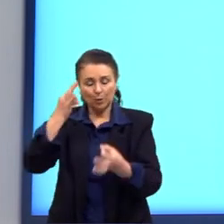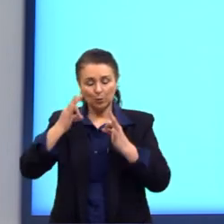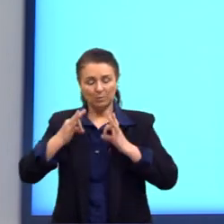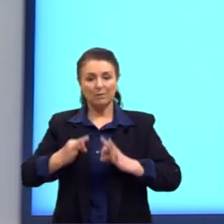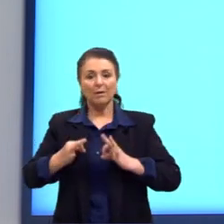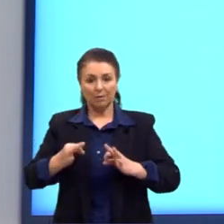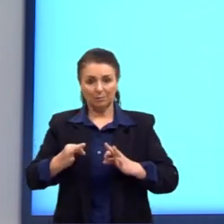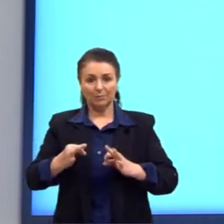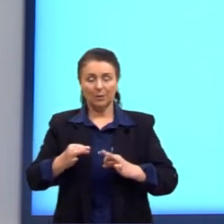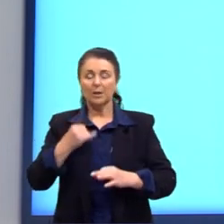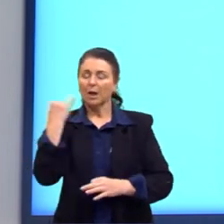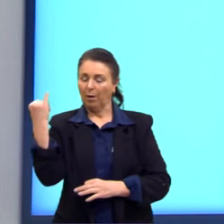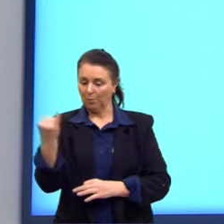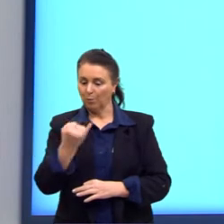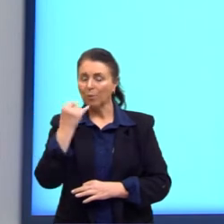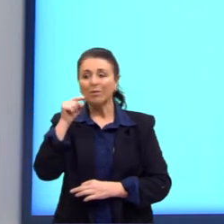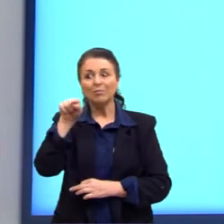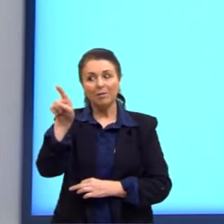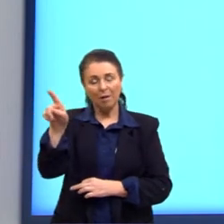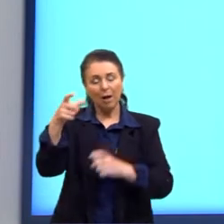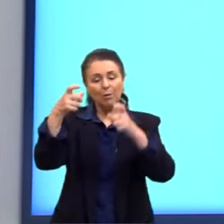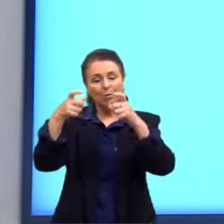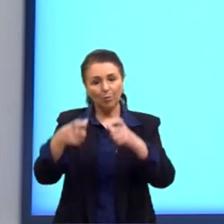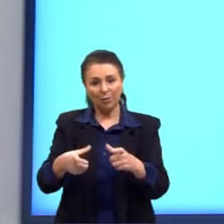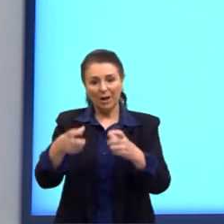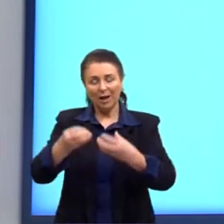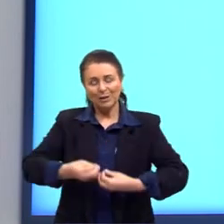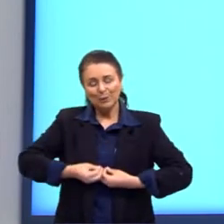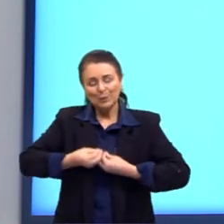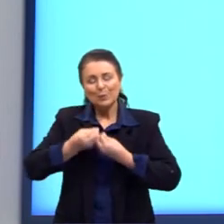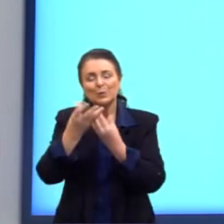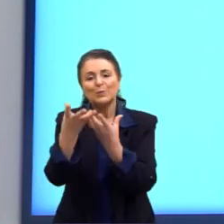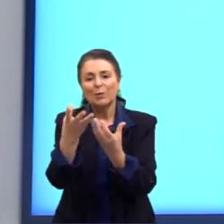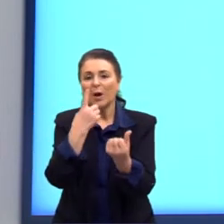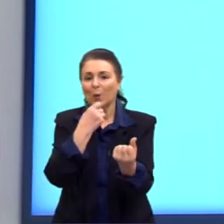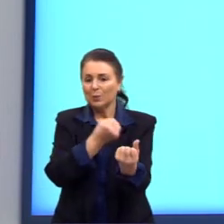ter essa atitude né de doar sangue